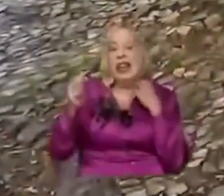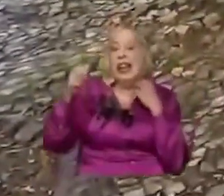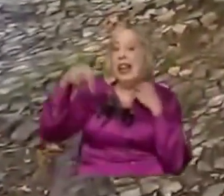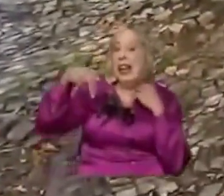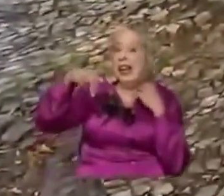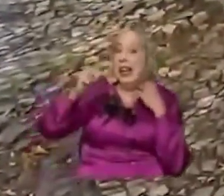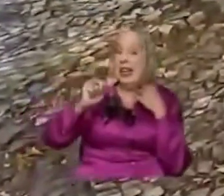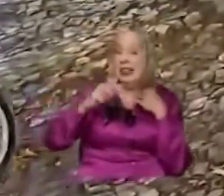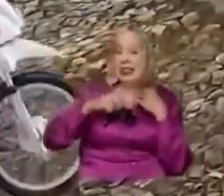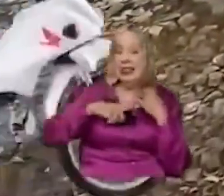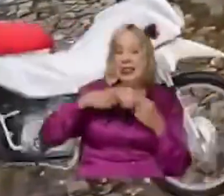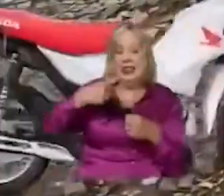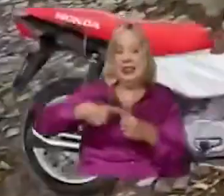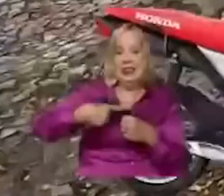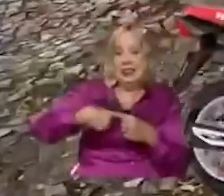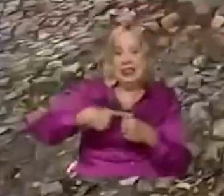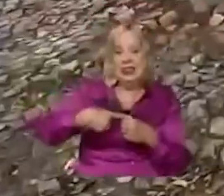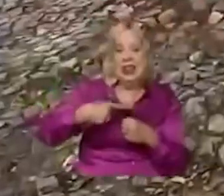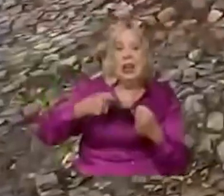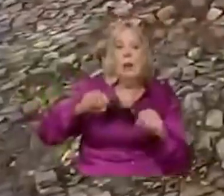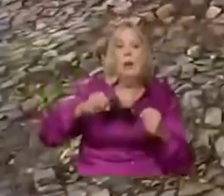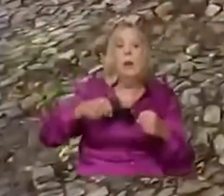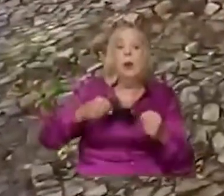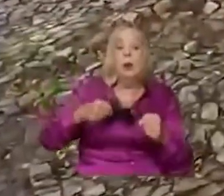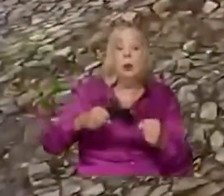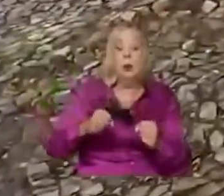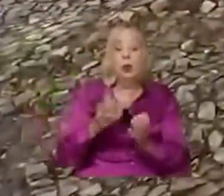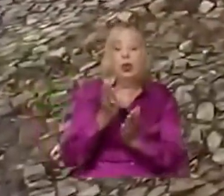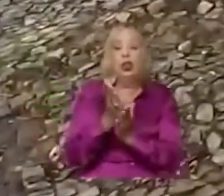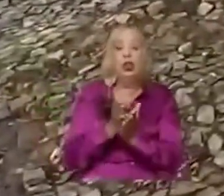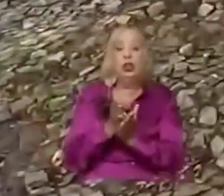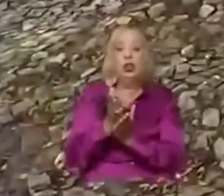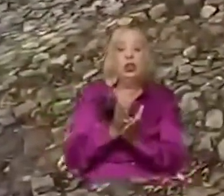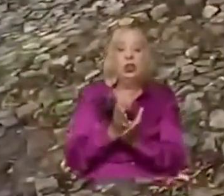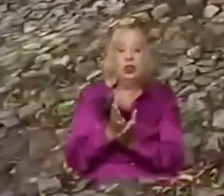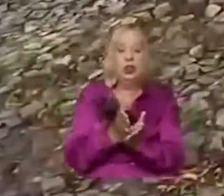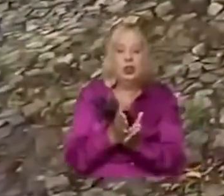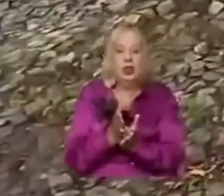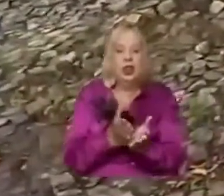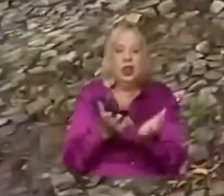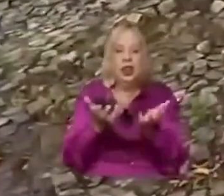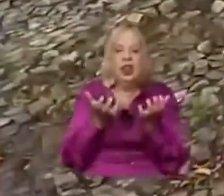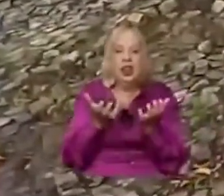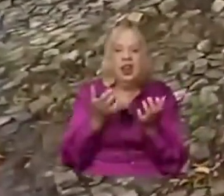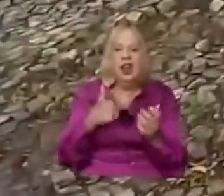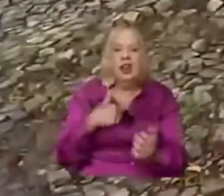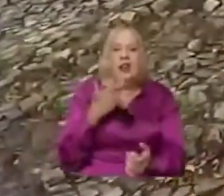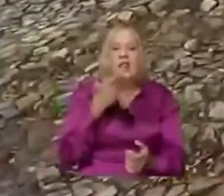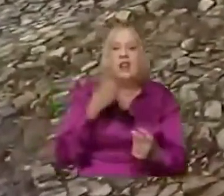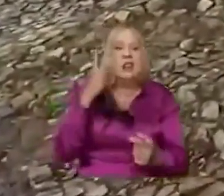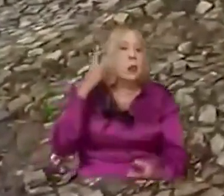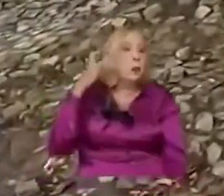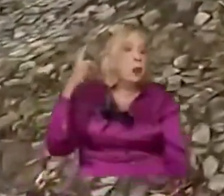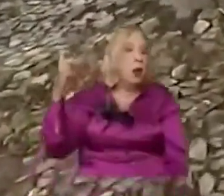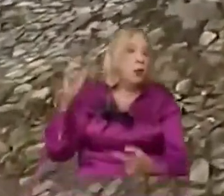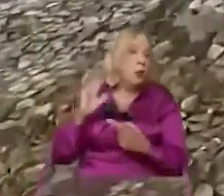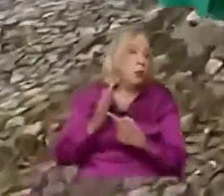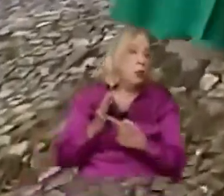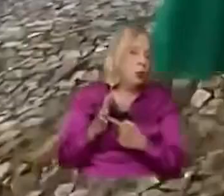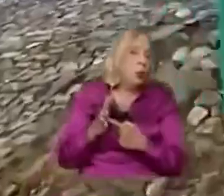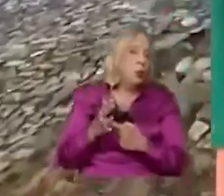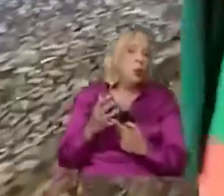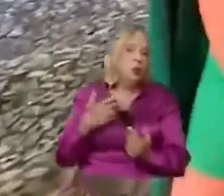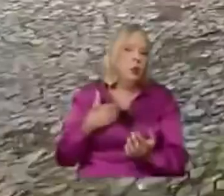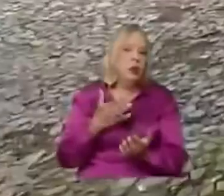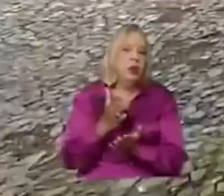Cristina de Arauá, que dividiu a Honda Pop, disse: Rogerinho, eu quero fazer o barulho da moto. E a gente atende, é claro. Ficou feliz em dividir?